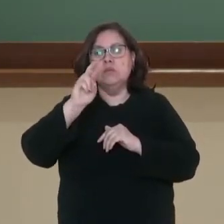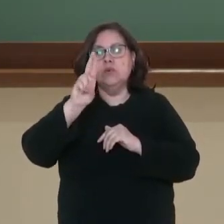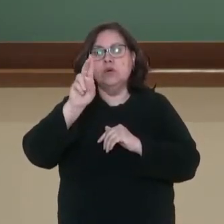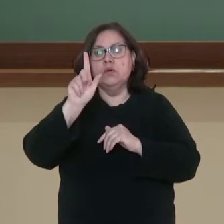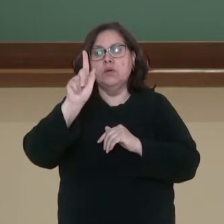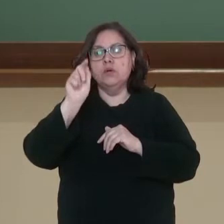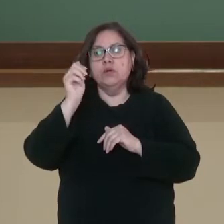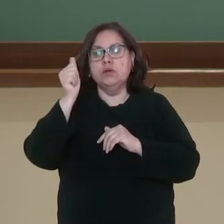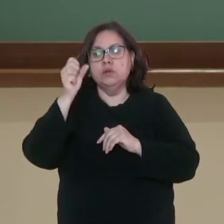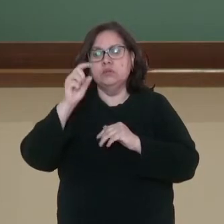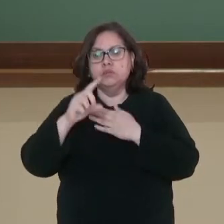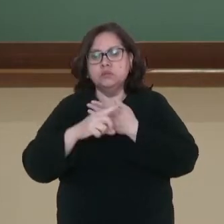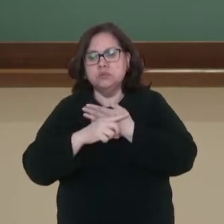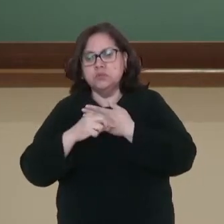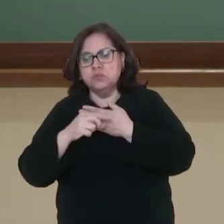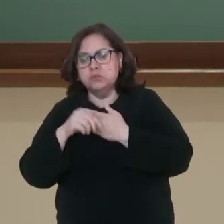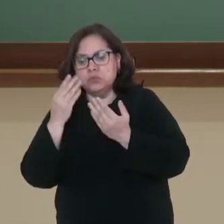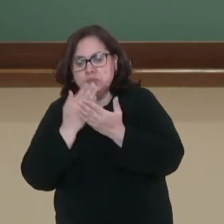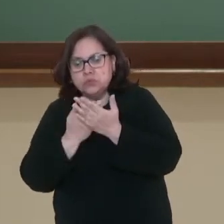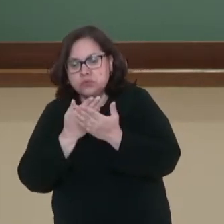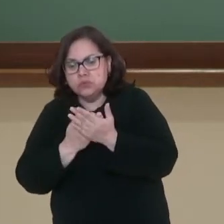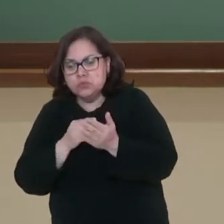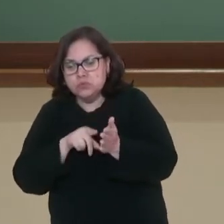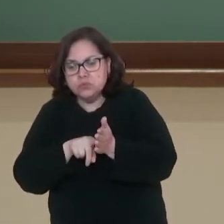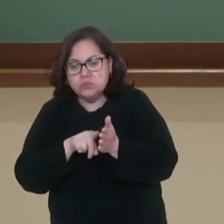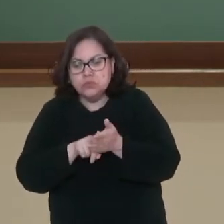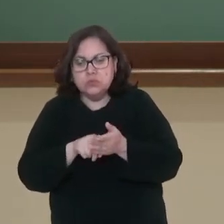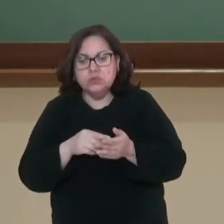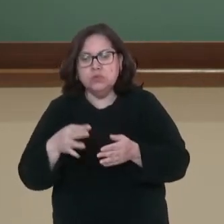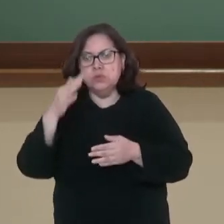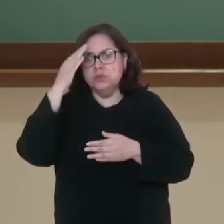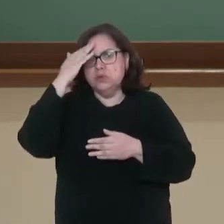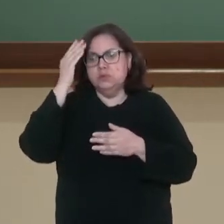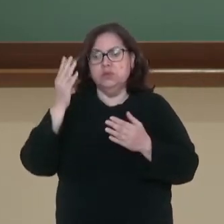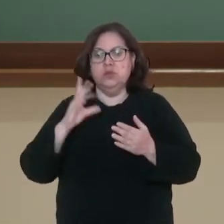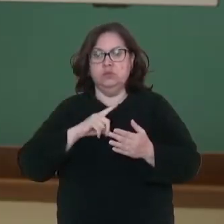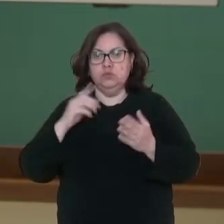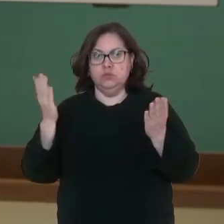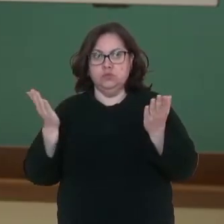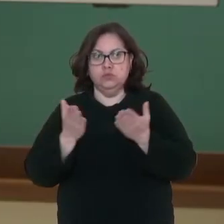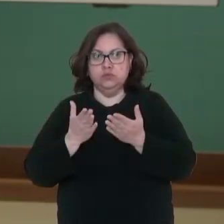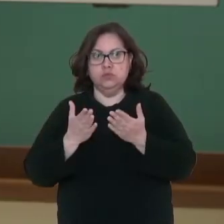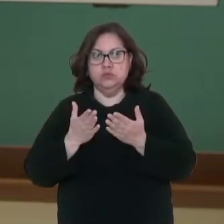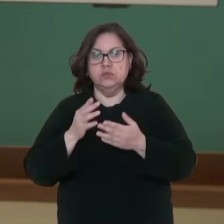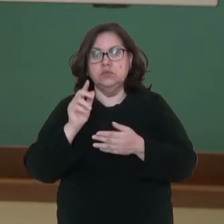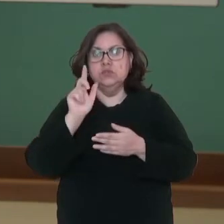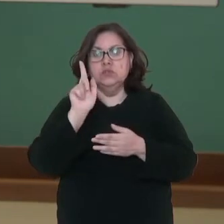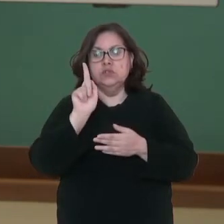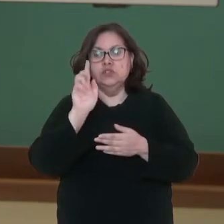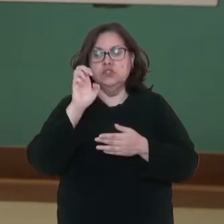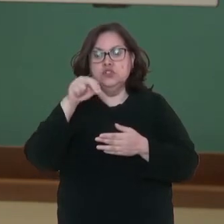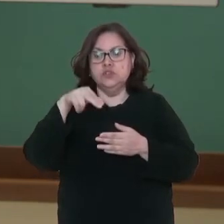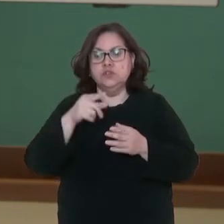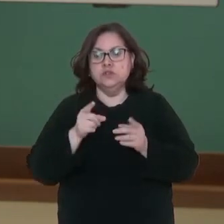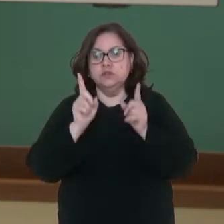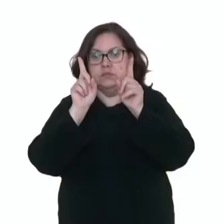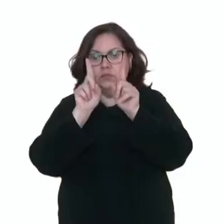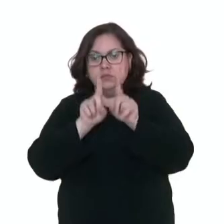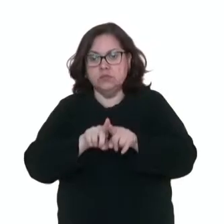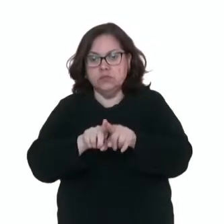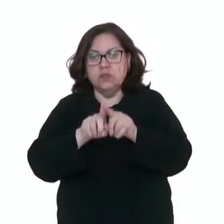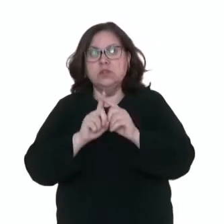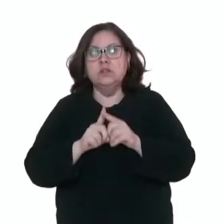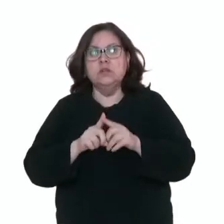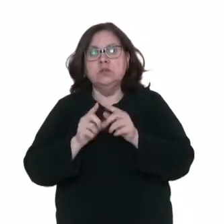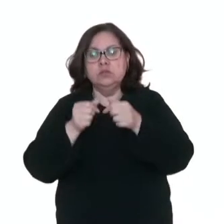autor, né, desse estudo que deu origem a todo esse conhecimento que temos hoje. Genes situados no mesmo cromossomo tendem a